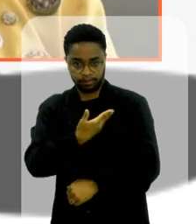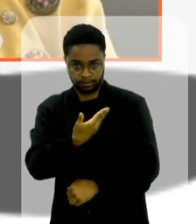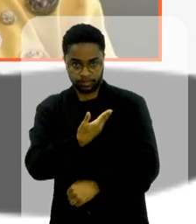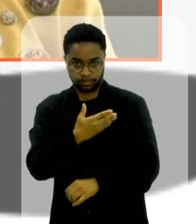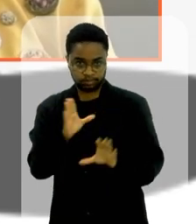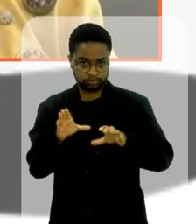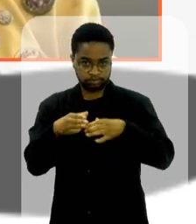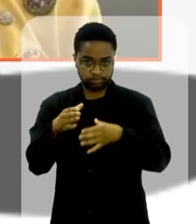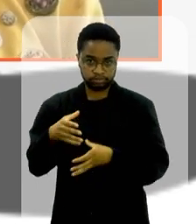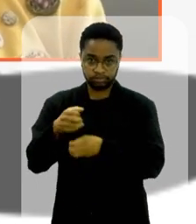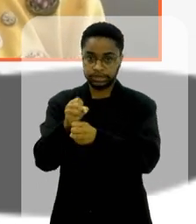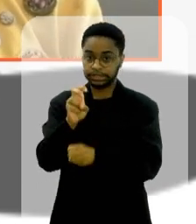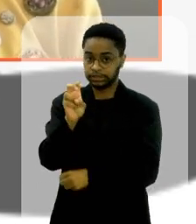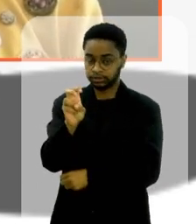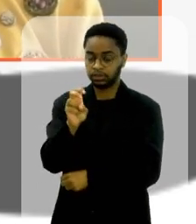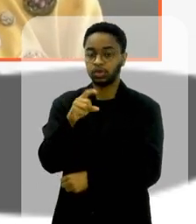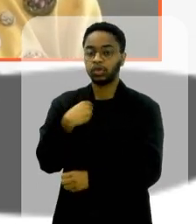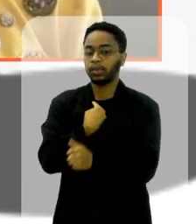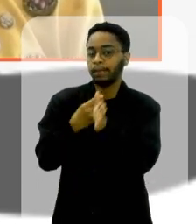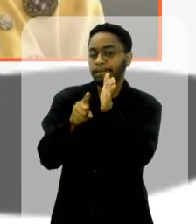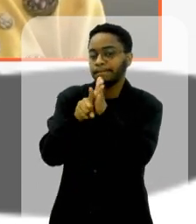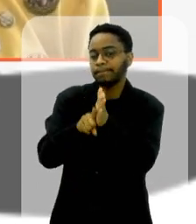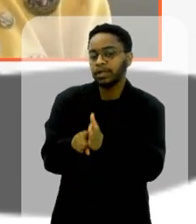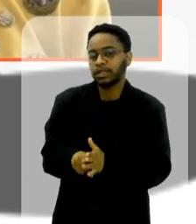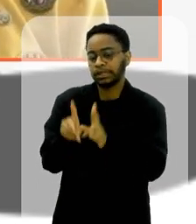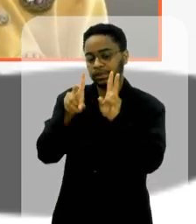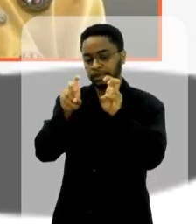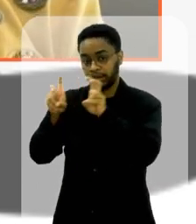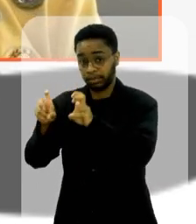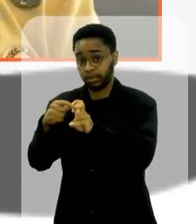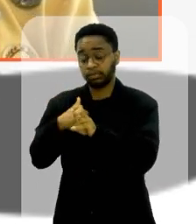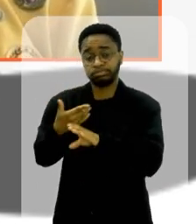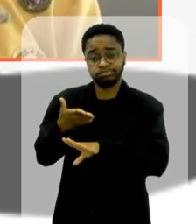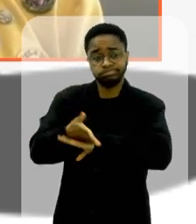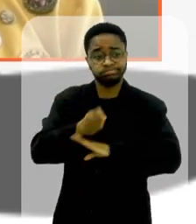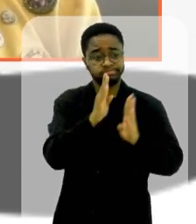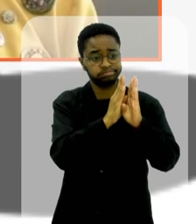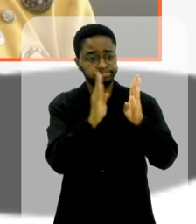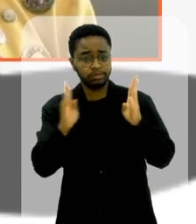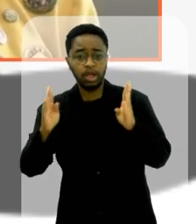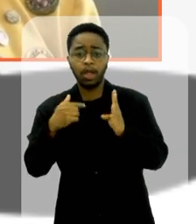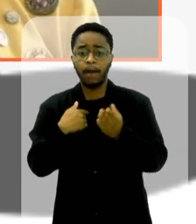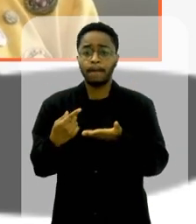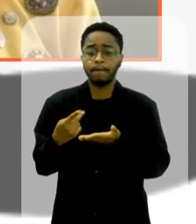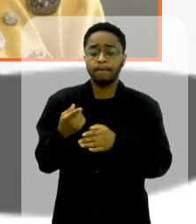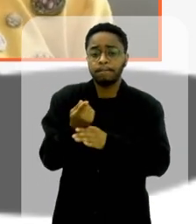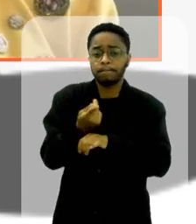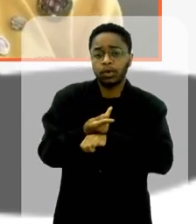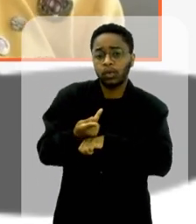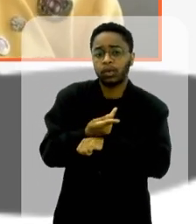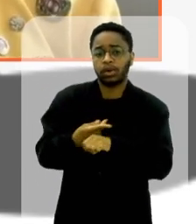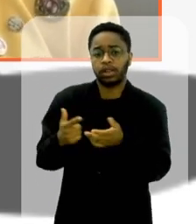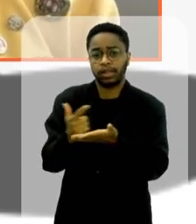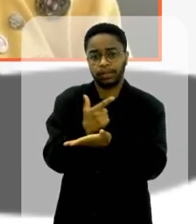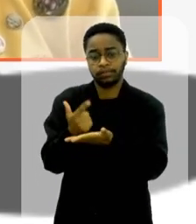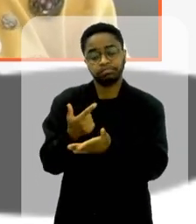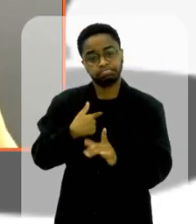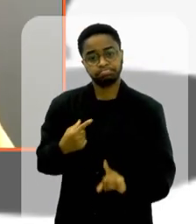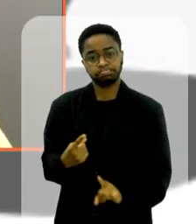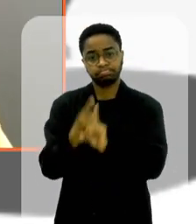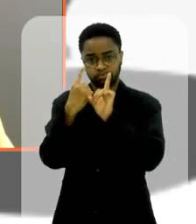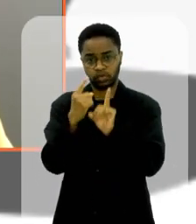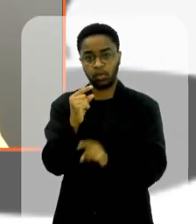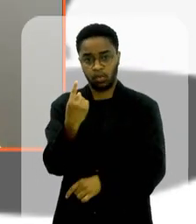cinco, para a gente pesquisar sobre esse assunto. E eu fui na biblioteca, procurei um livro, achei o livro Trovismo, de